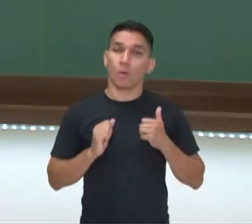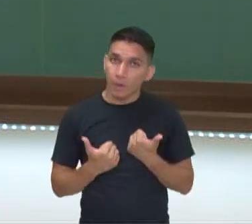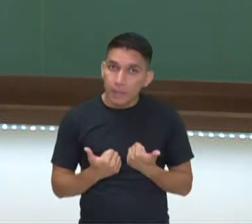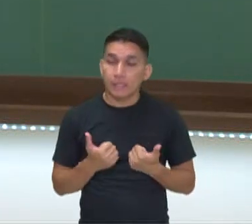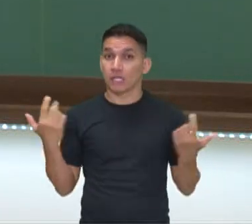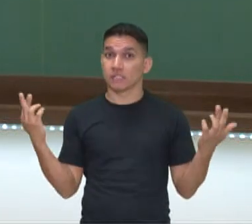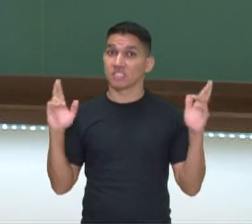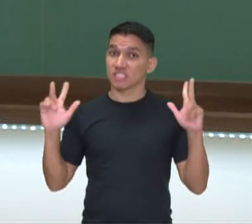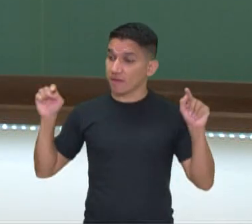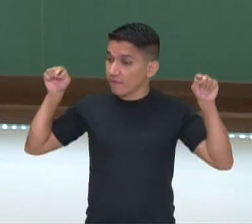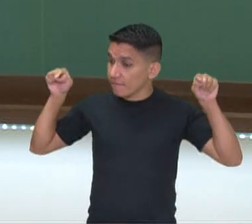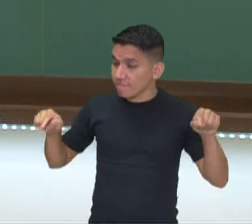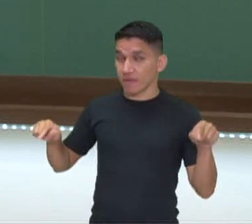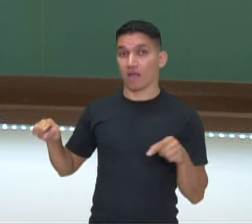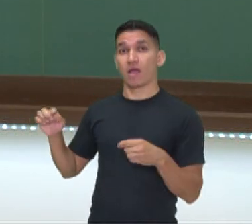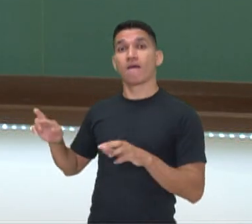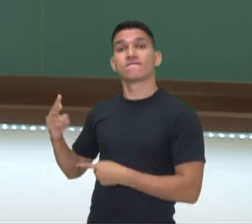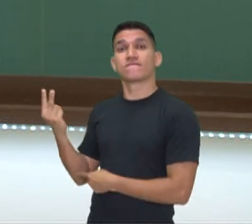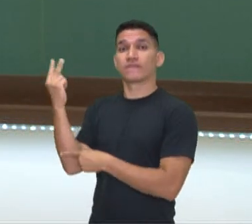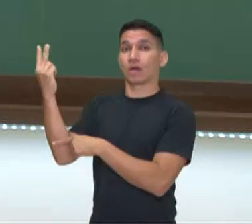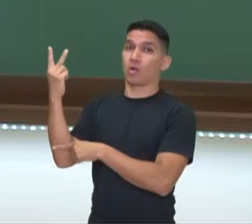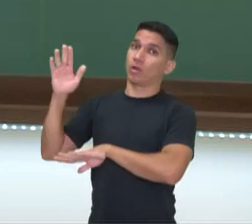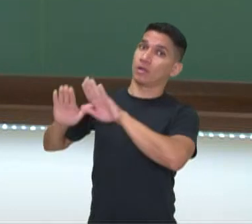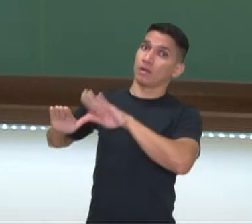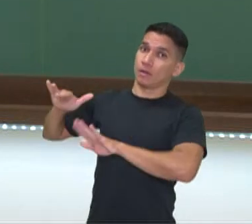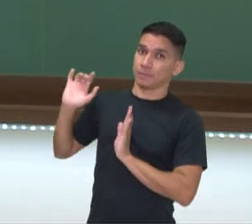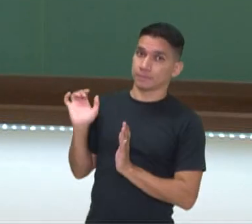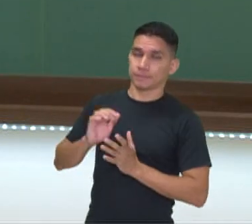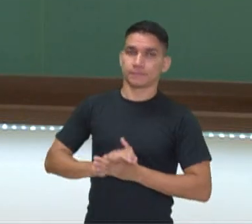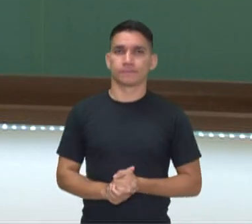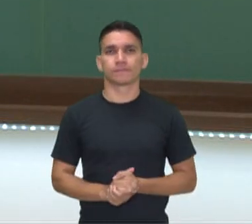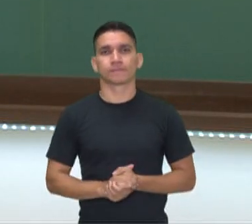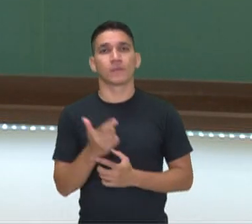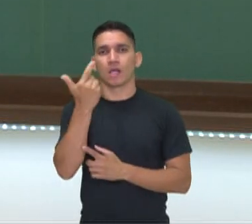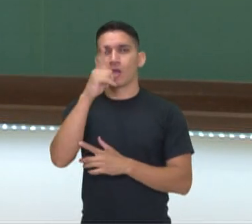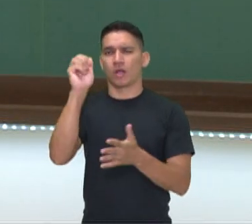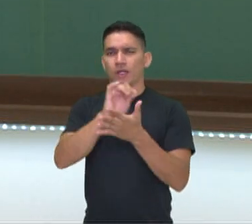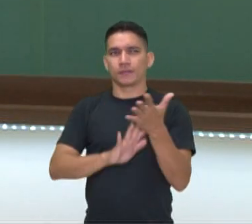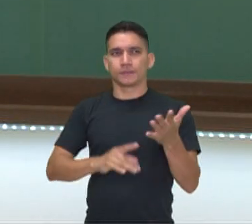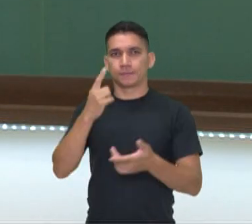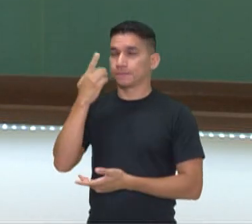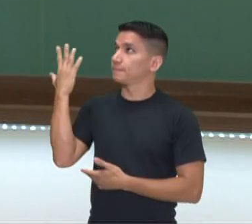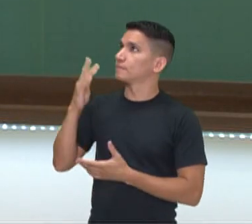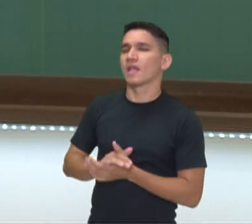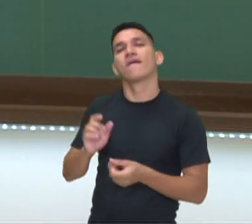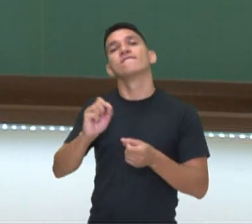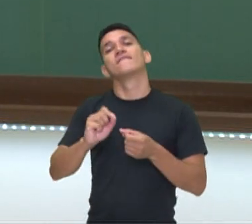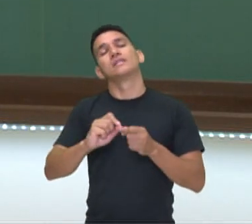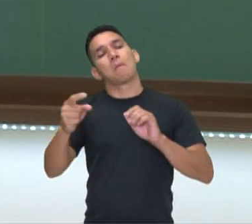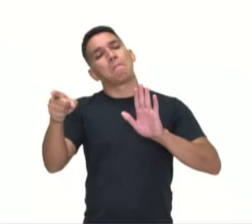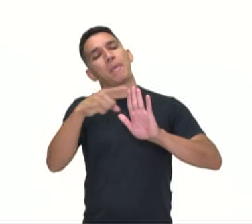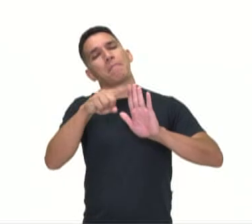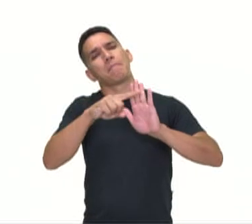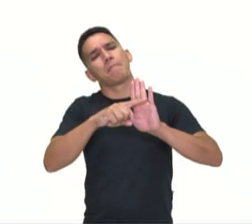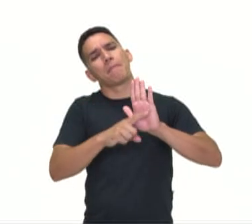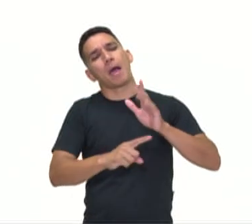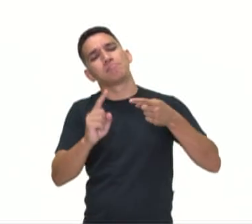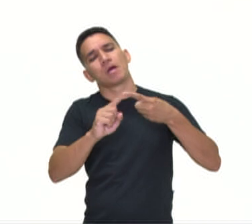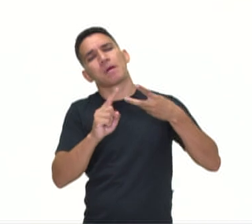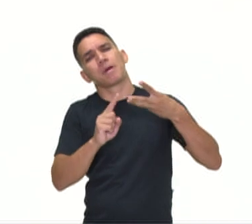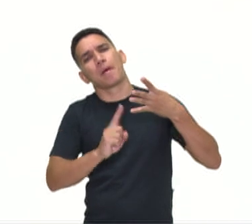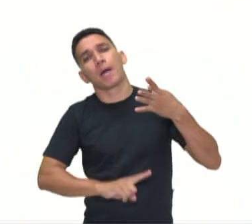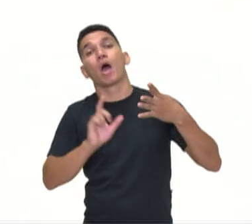então, dos valores considerados valores relativos. Mais um exercício aí, faça uma lista de valores absolutos que você